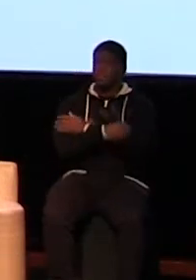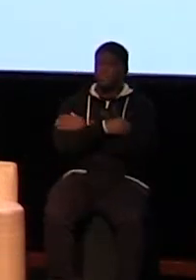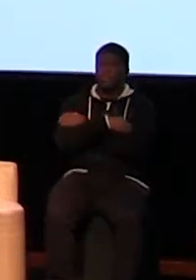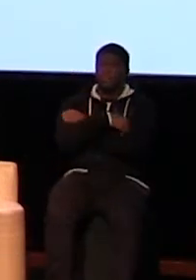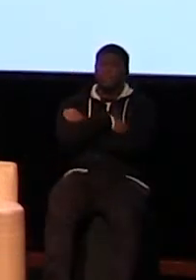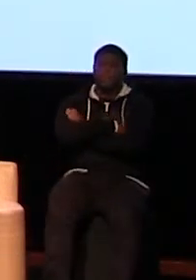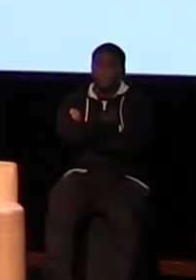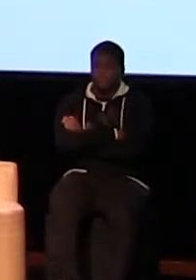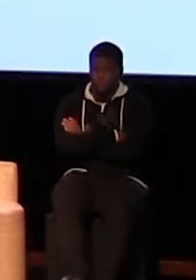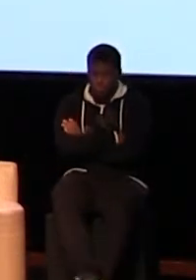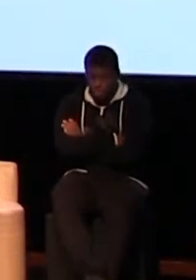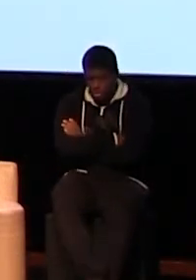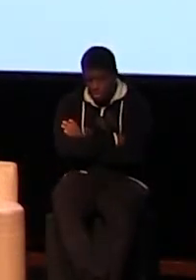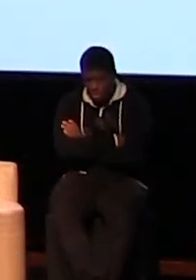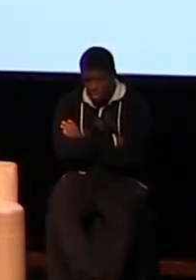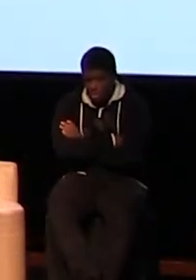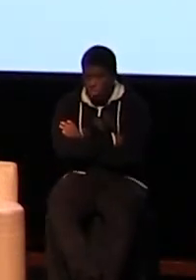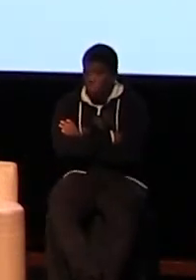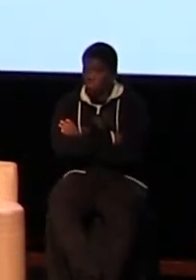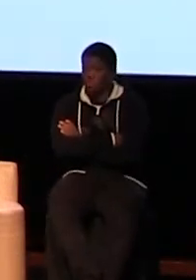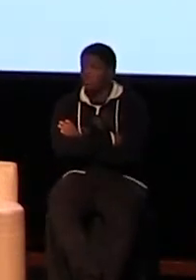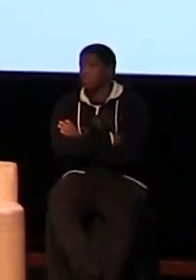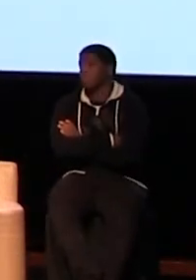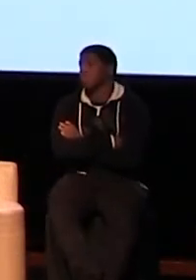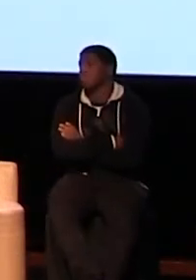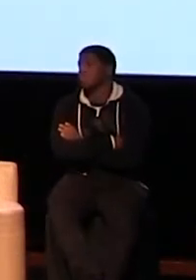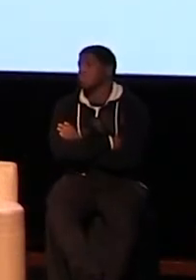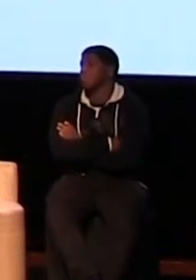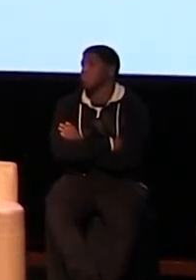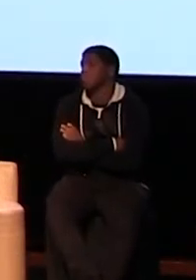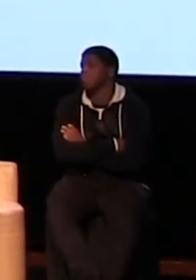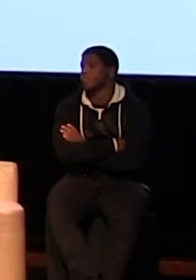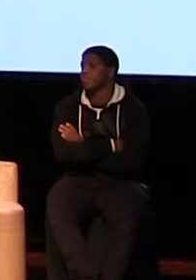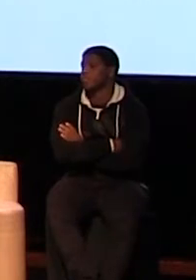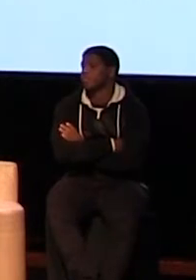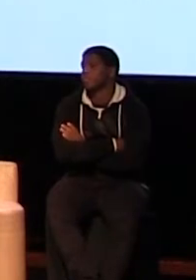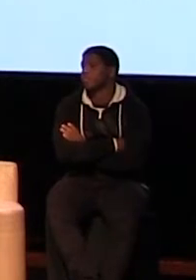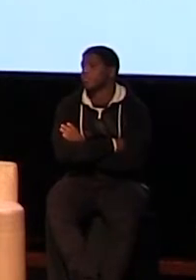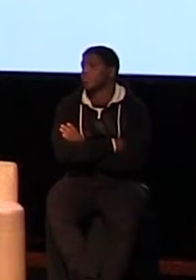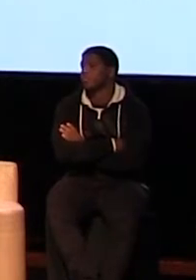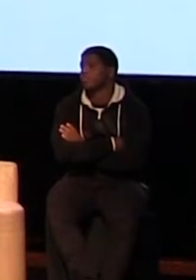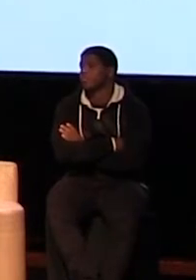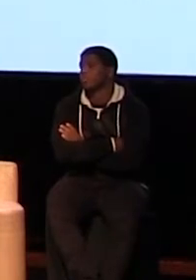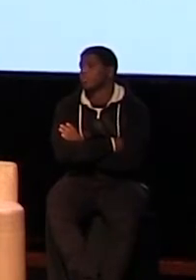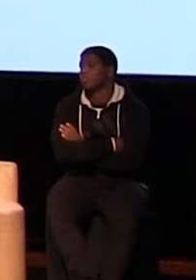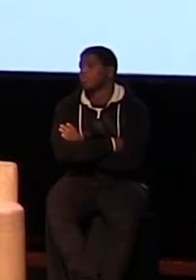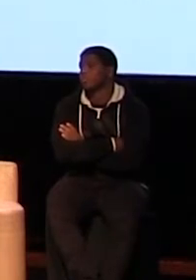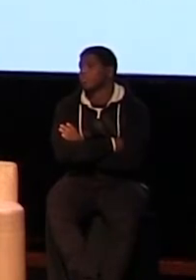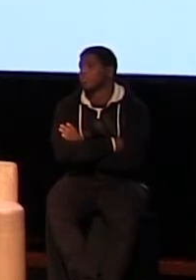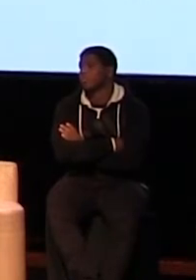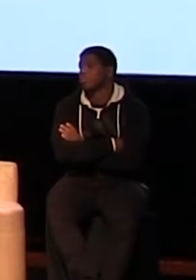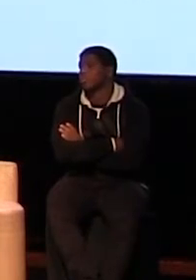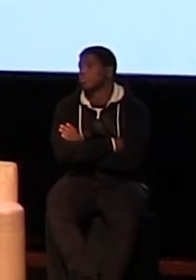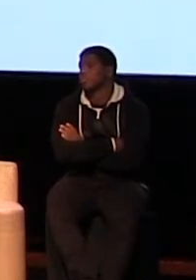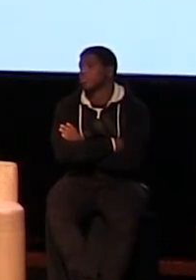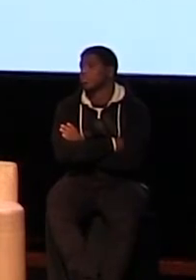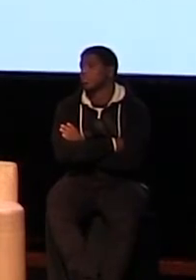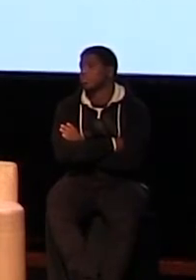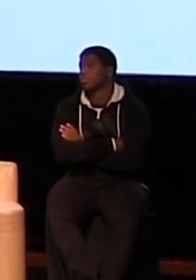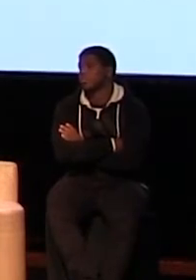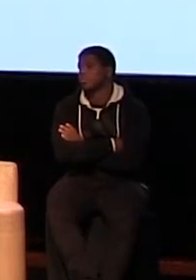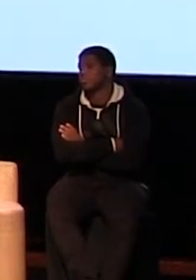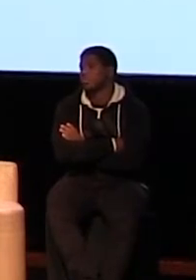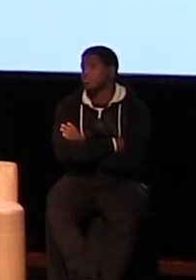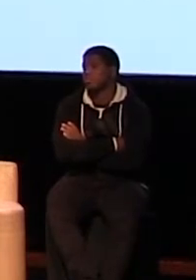Mas quem aqui nunca, quando a criança chorou, caiu, se machucou, falou assim, ai, levanta, não foi nada,